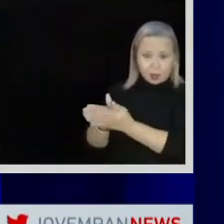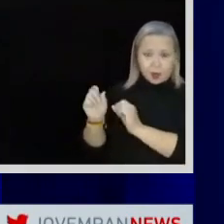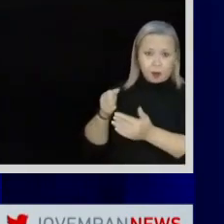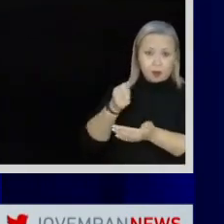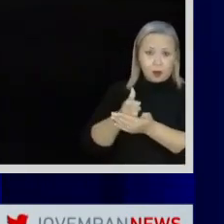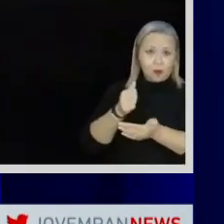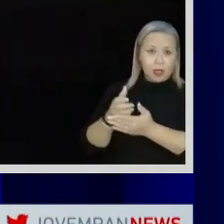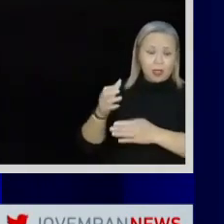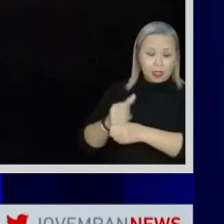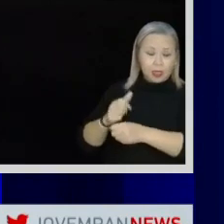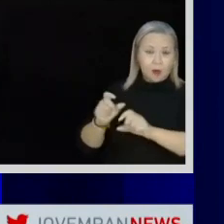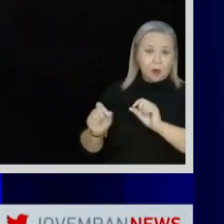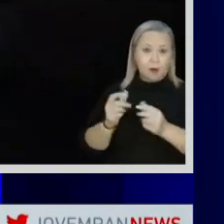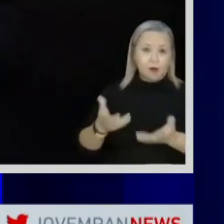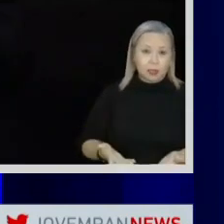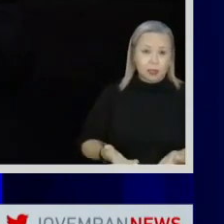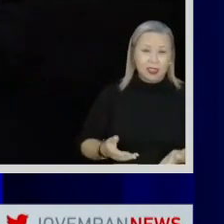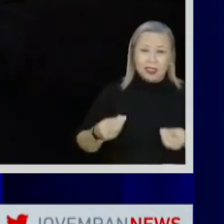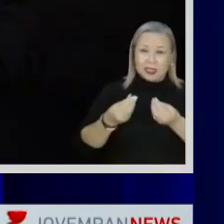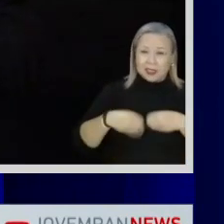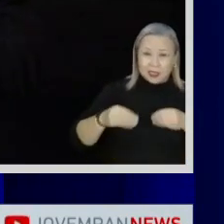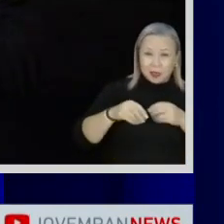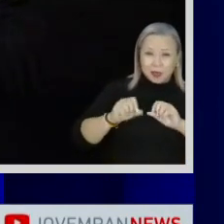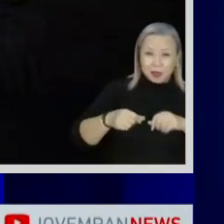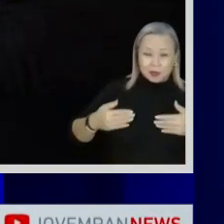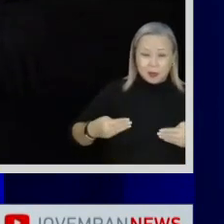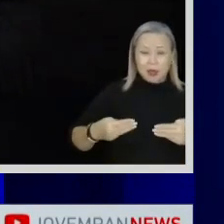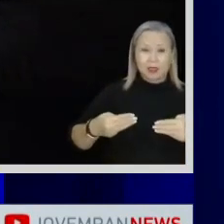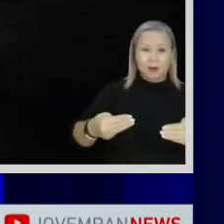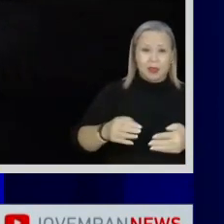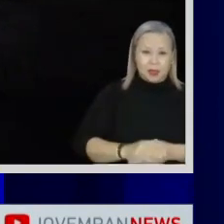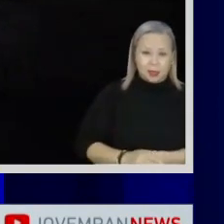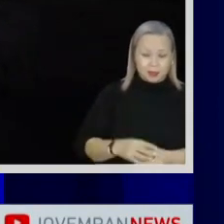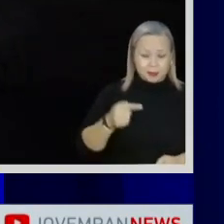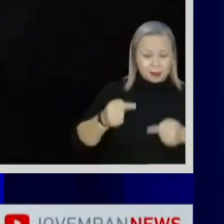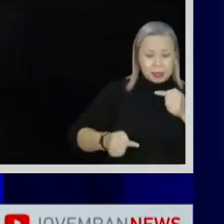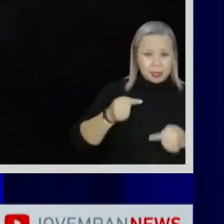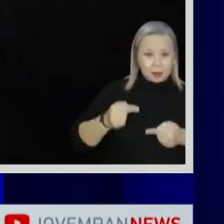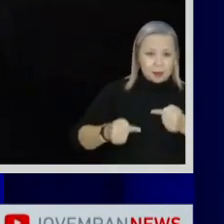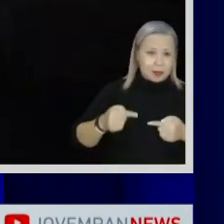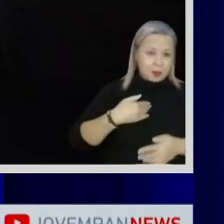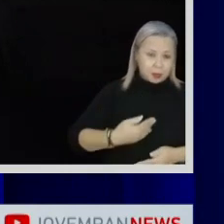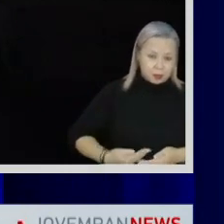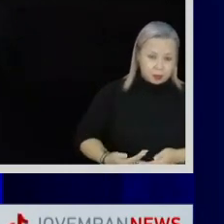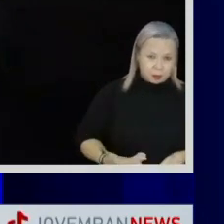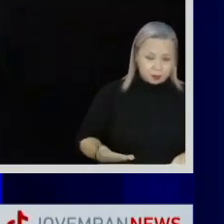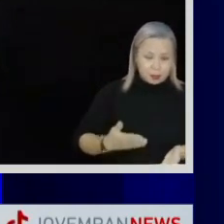gente tenta fazer com pontos de partida honestos intelectualmente. A gente não quer vender... Até porque nós não